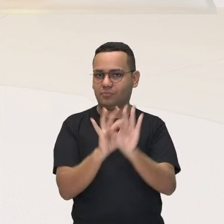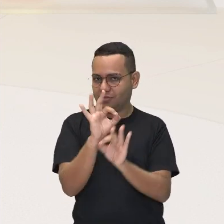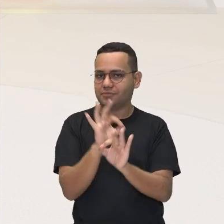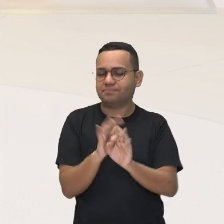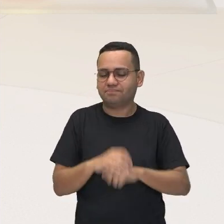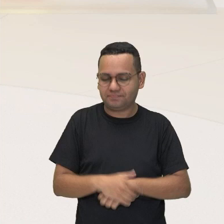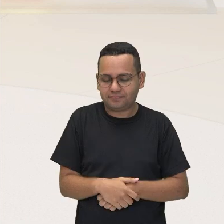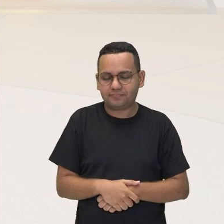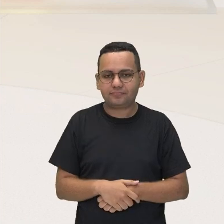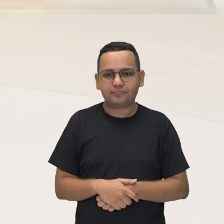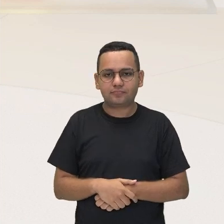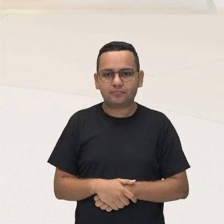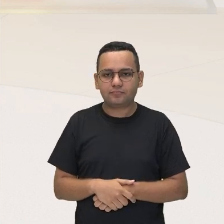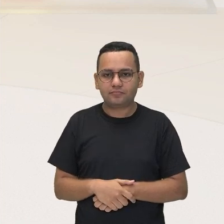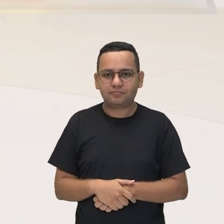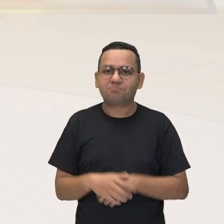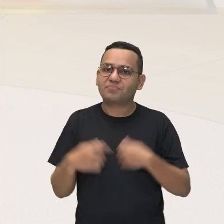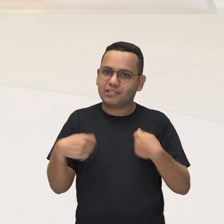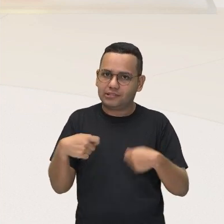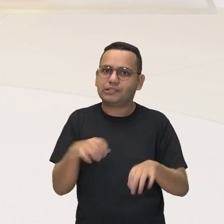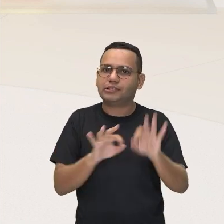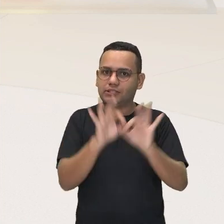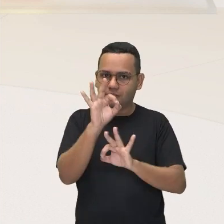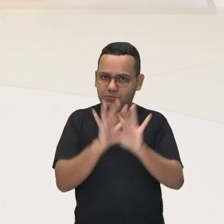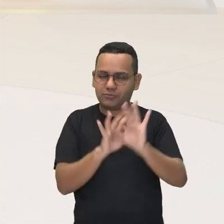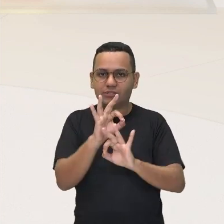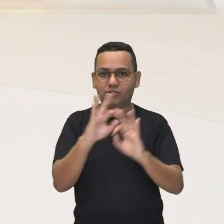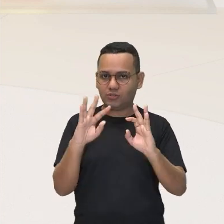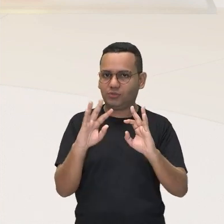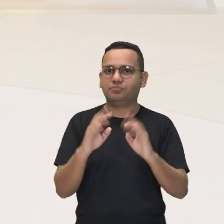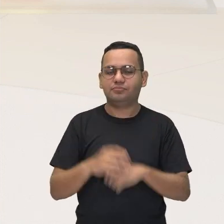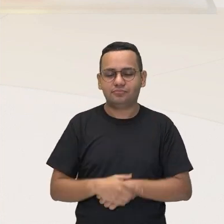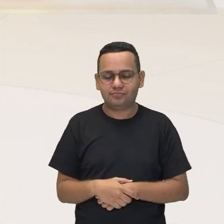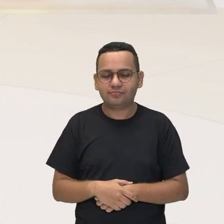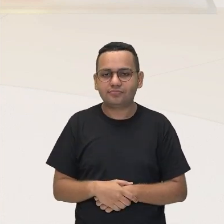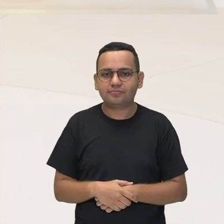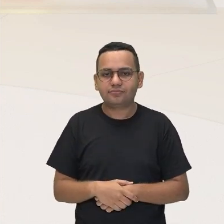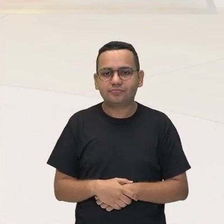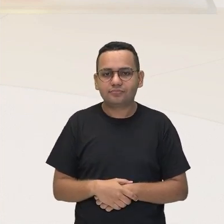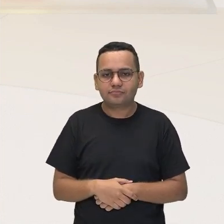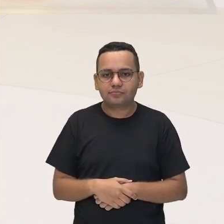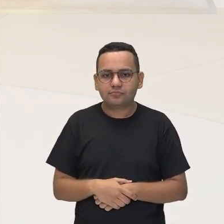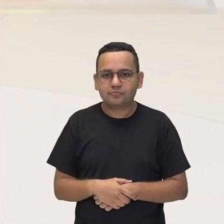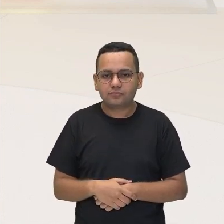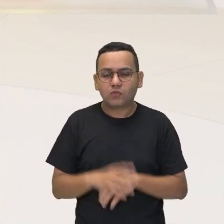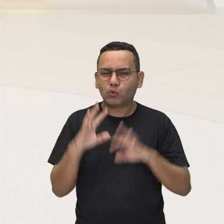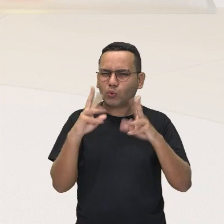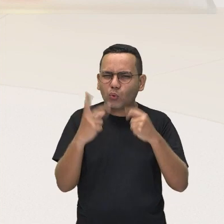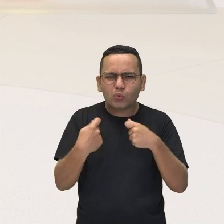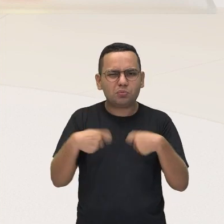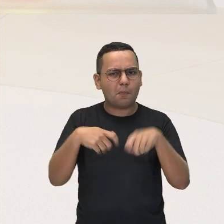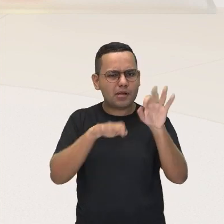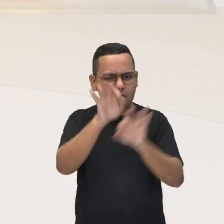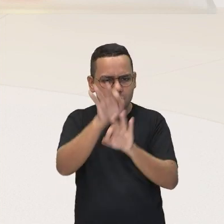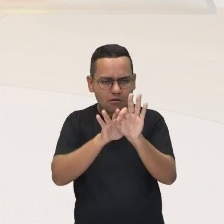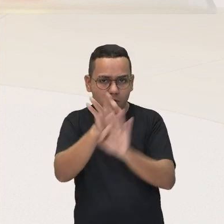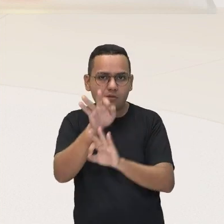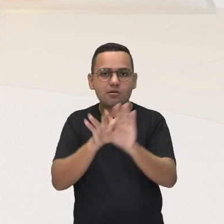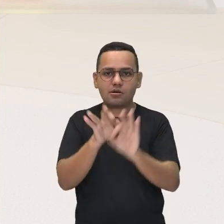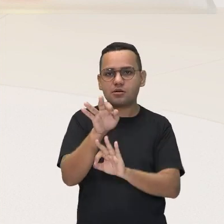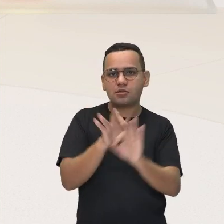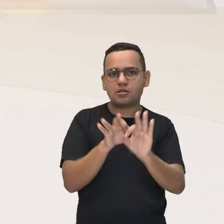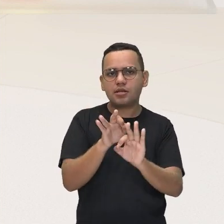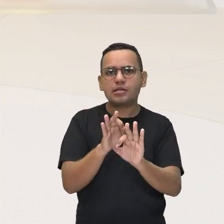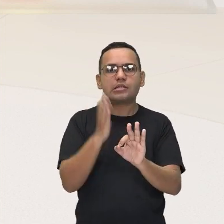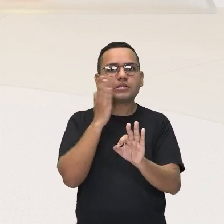planejamento. A gente precisa se planejar. Muito obrigada, PDV. A gente precisa se planejar, saber o